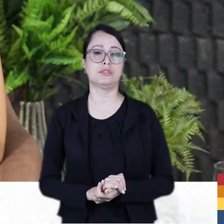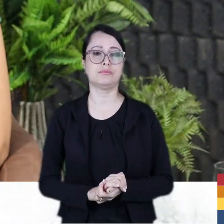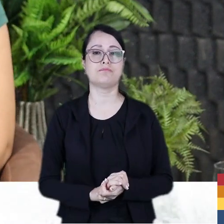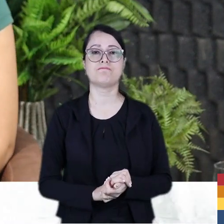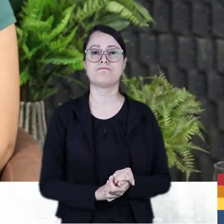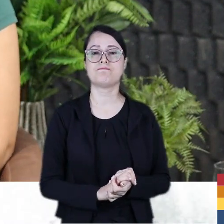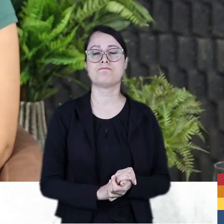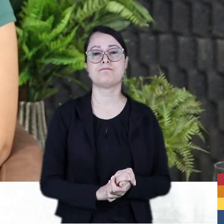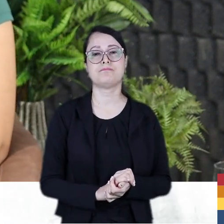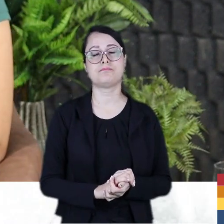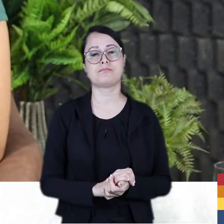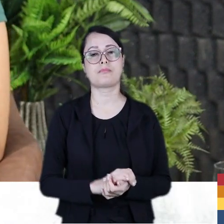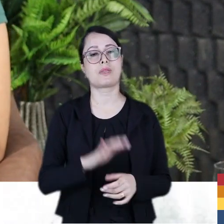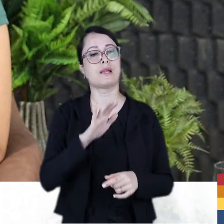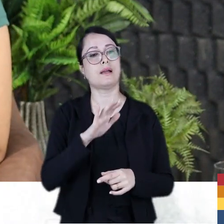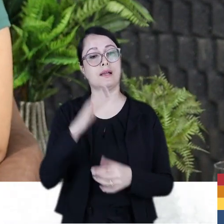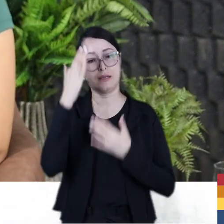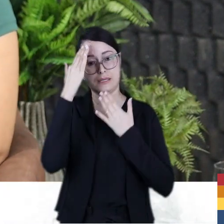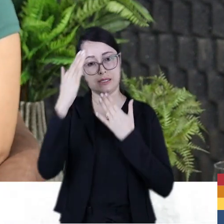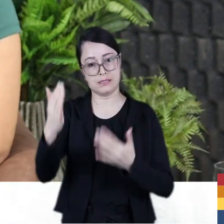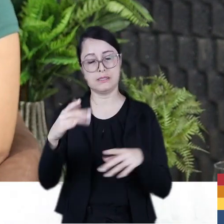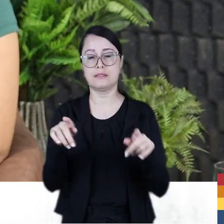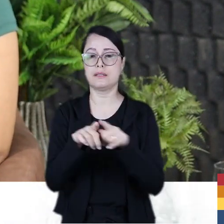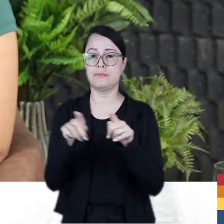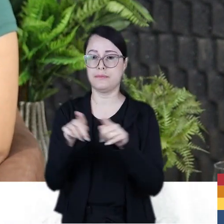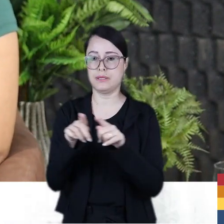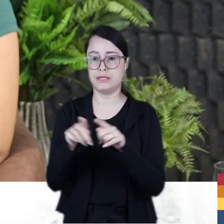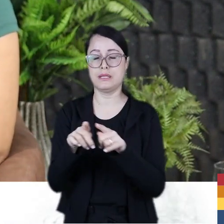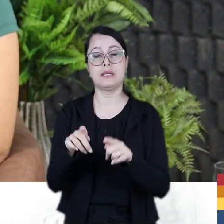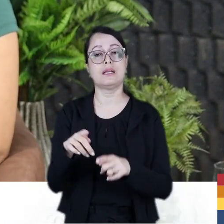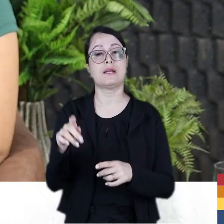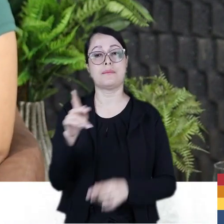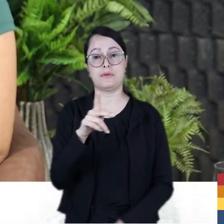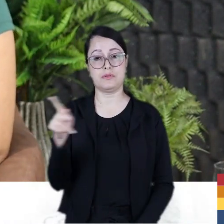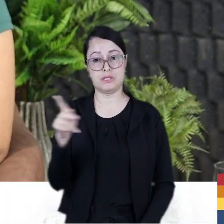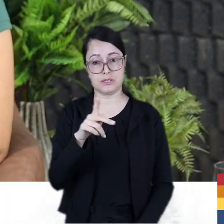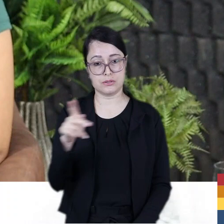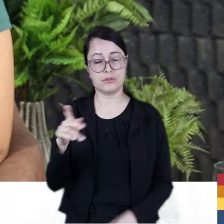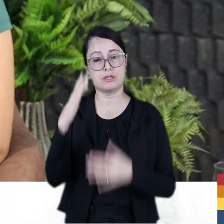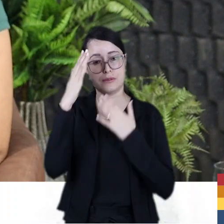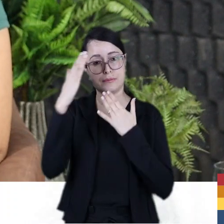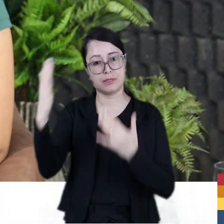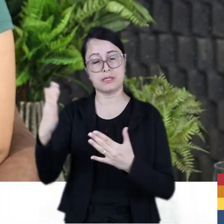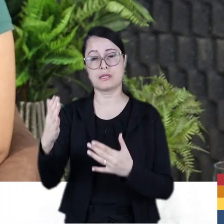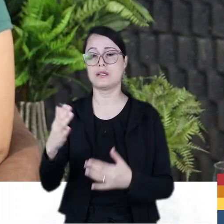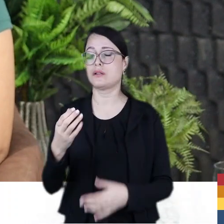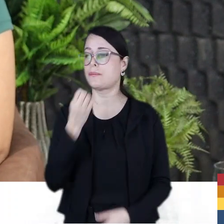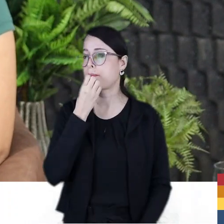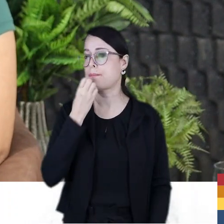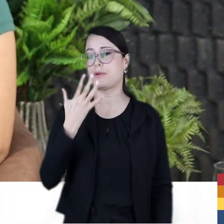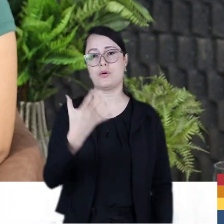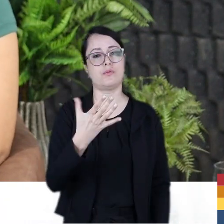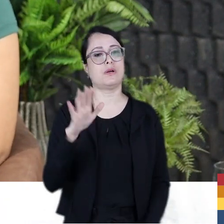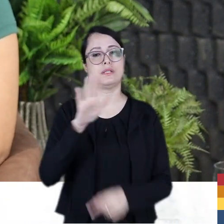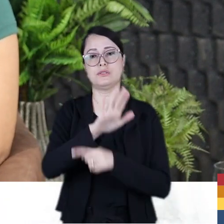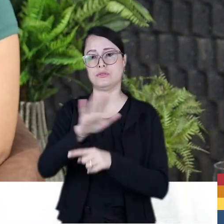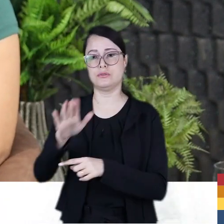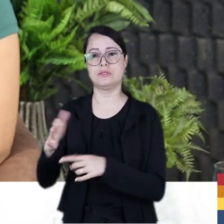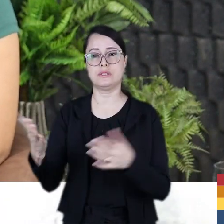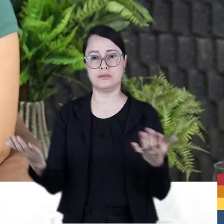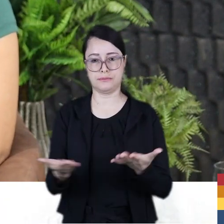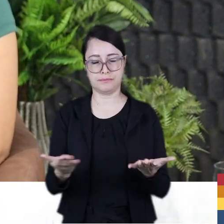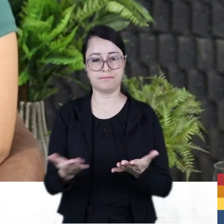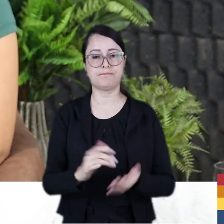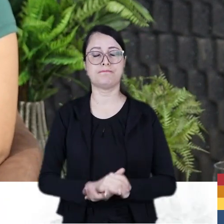implementação, nós teremos também o caderno de orientações curriculares para apoiar o professor no